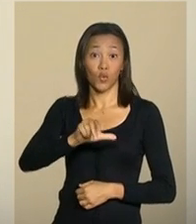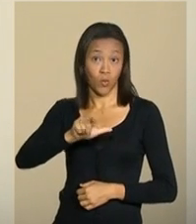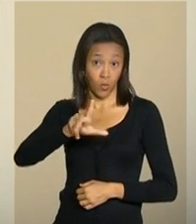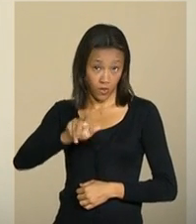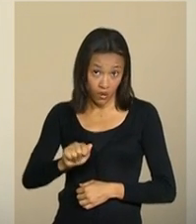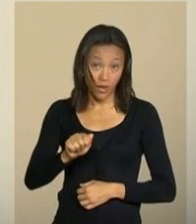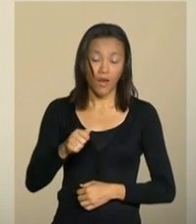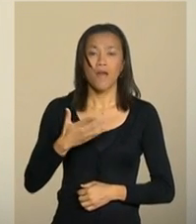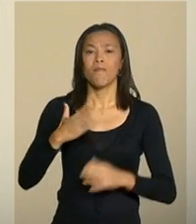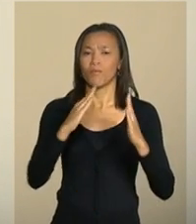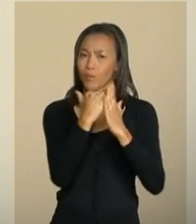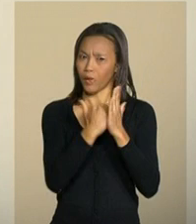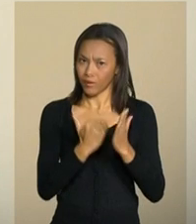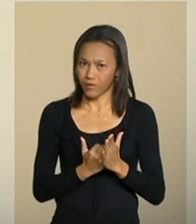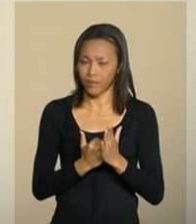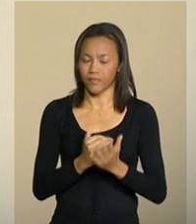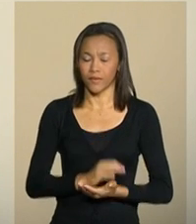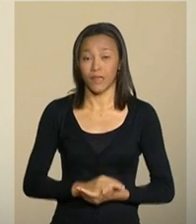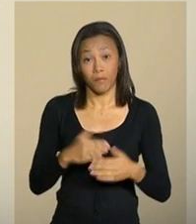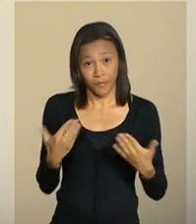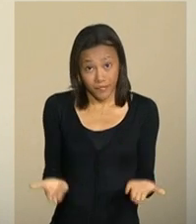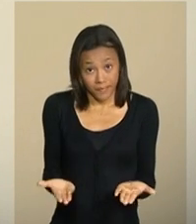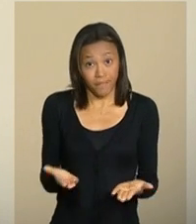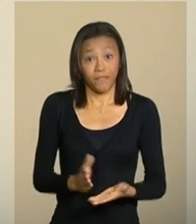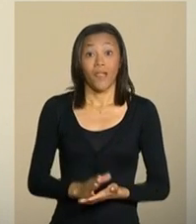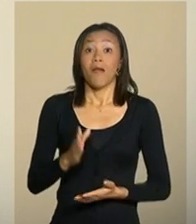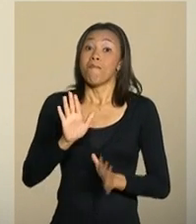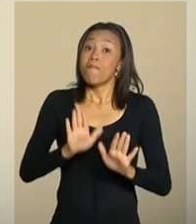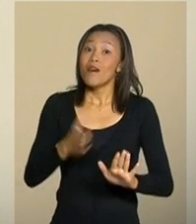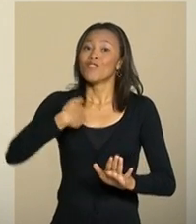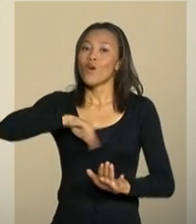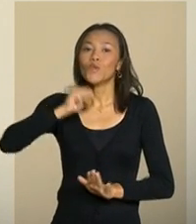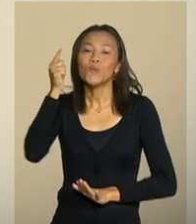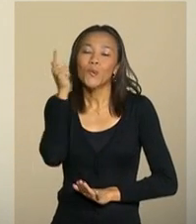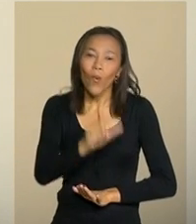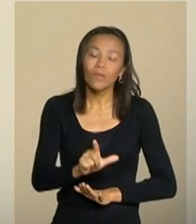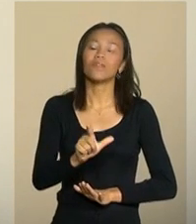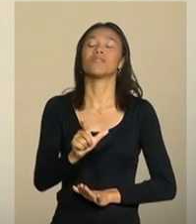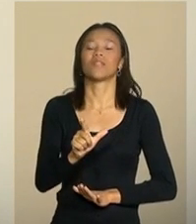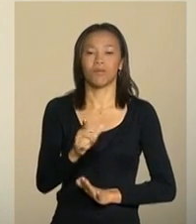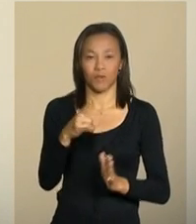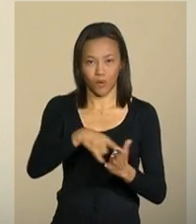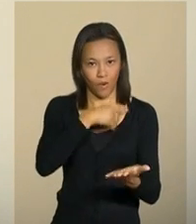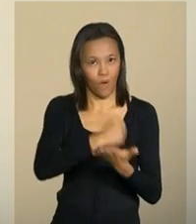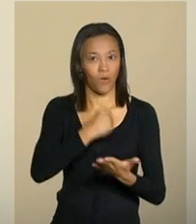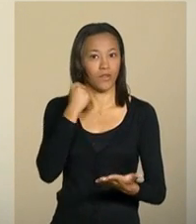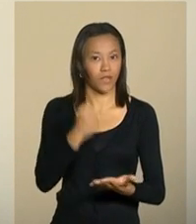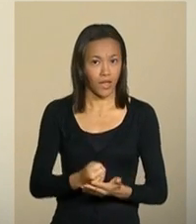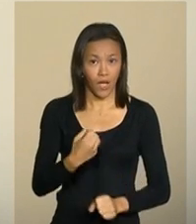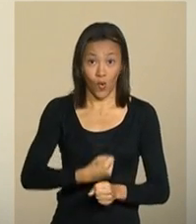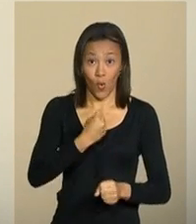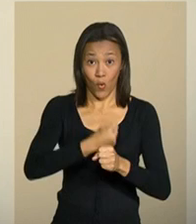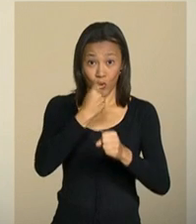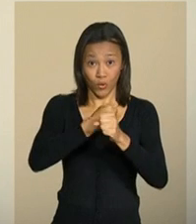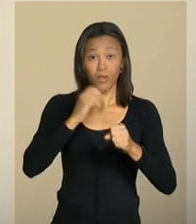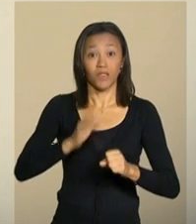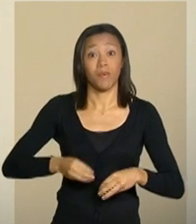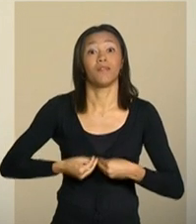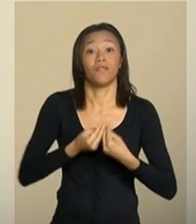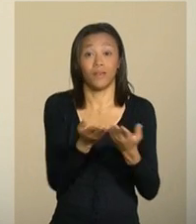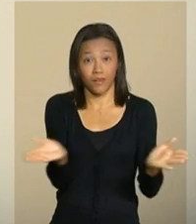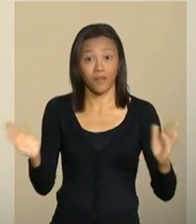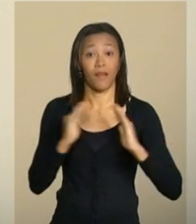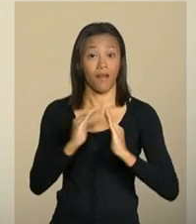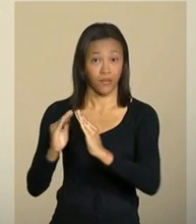Lula o Minha Casa Minha Vida Pois é mas nós conseguimos contratar construir e entregar as